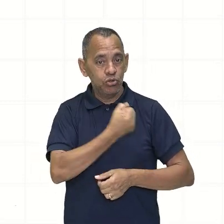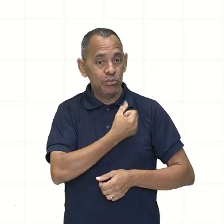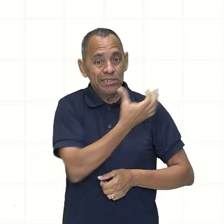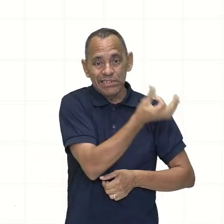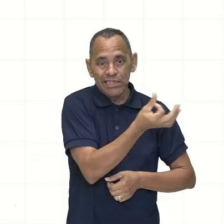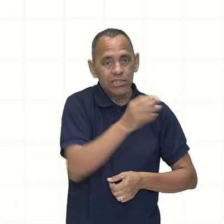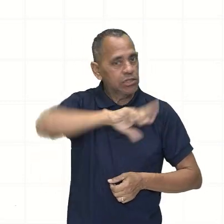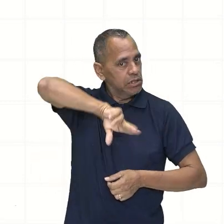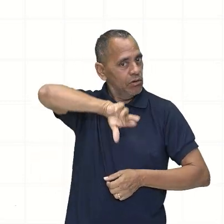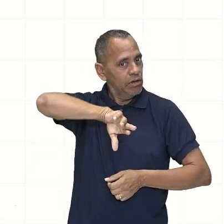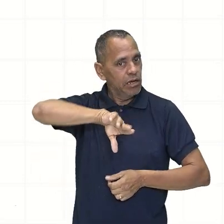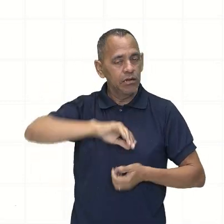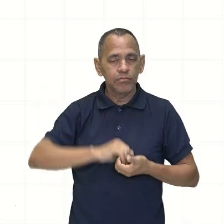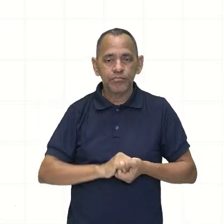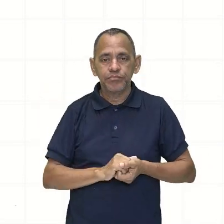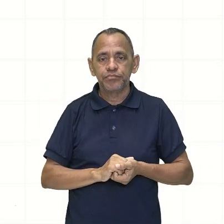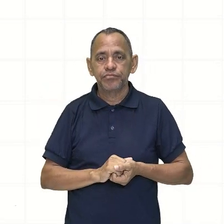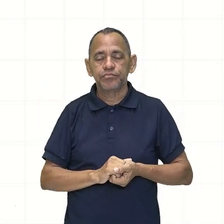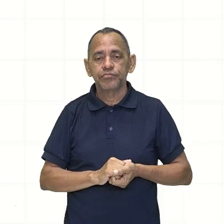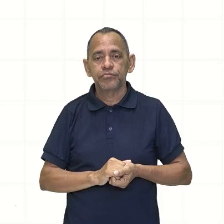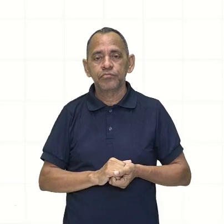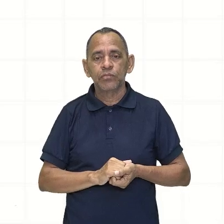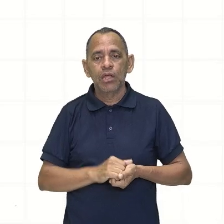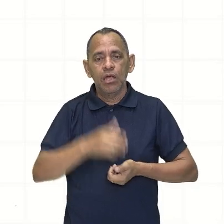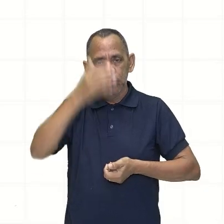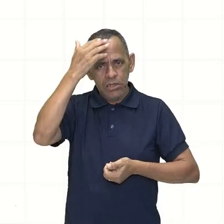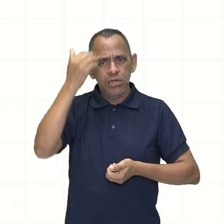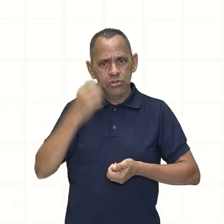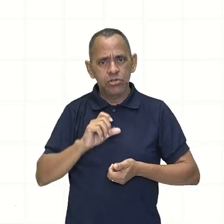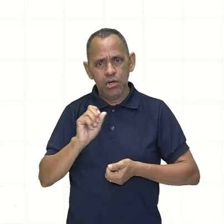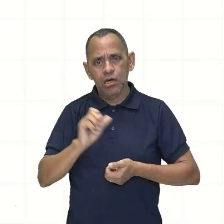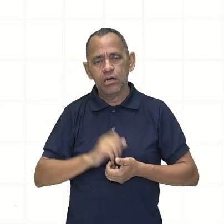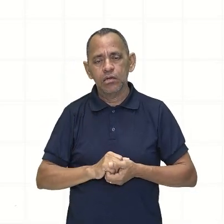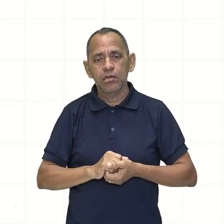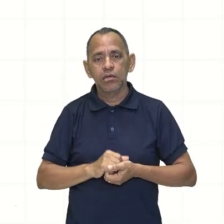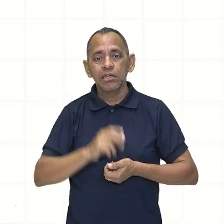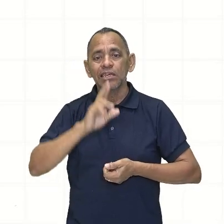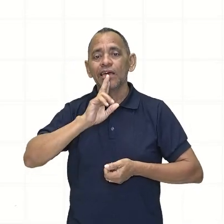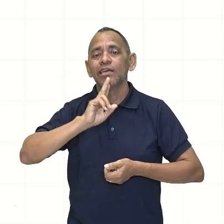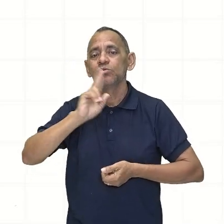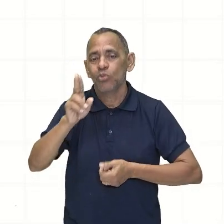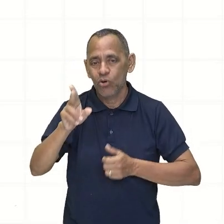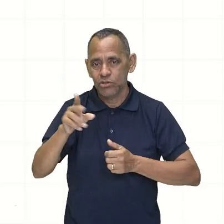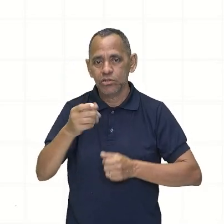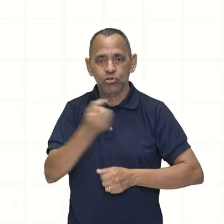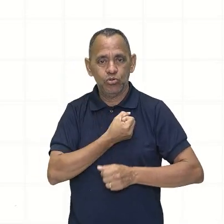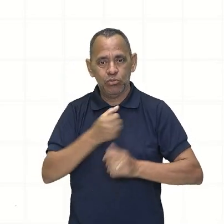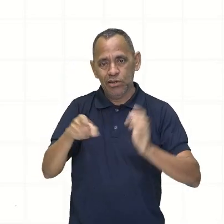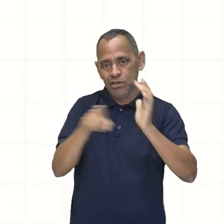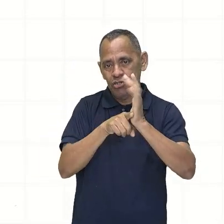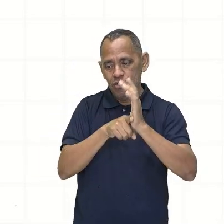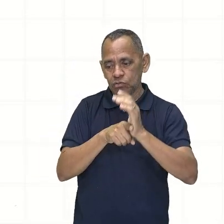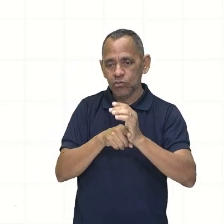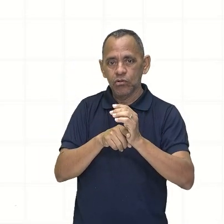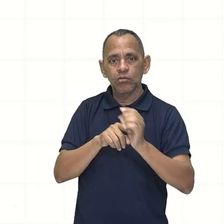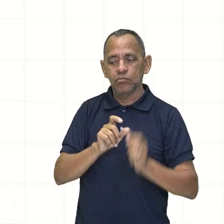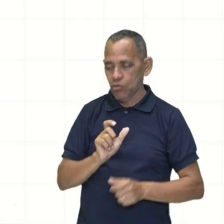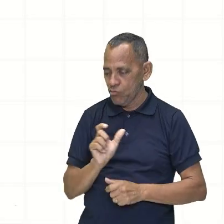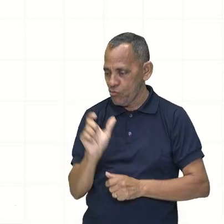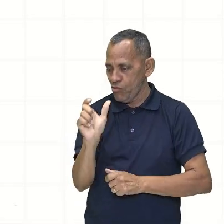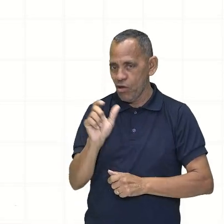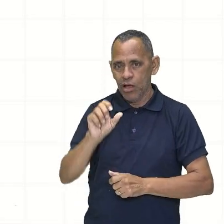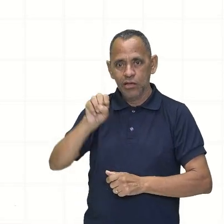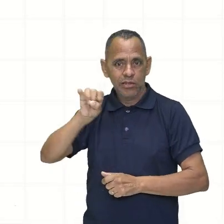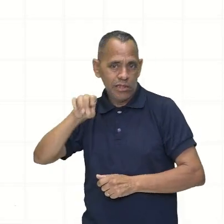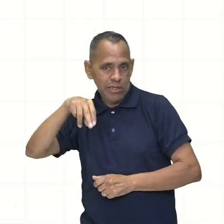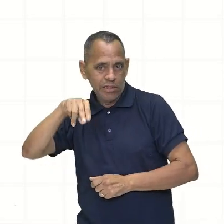posso fazer? Eu já sei que o meu resultado vai dar negativo, então eu boto meu negativozinho fora e eu resolvo a minha multiplicação